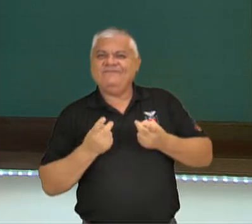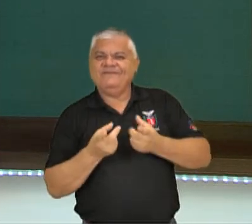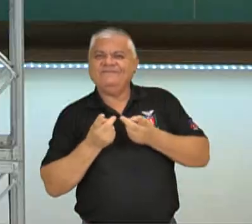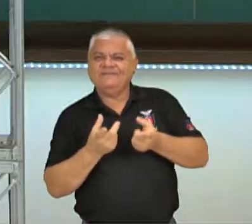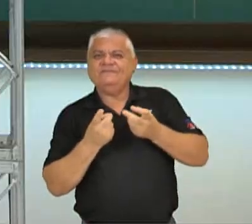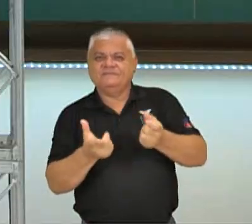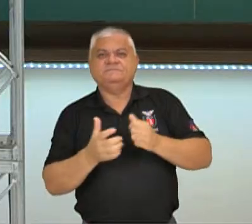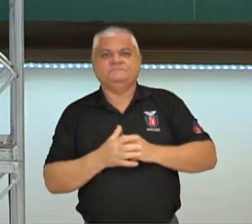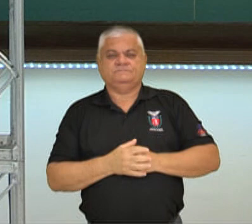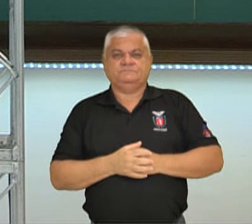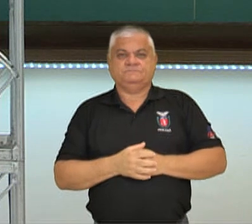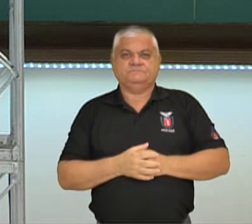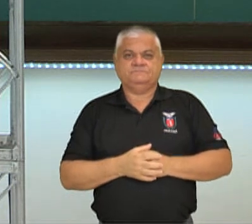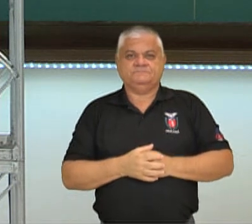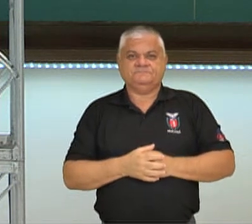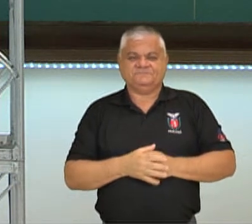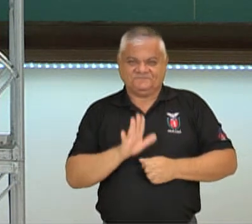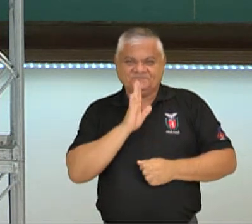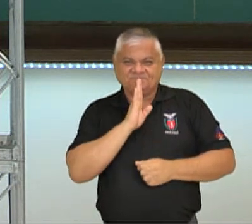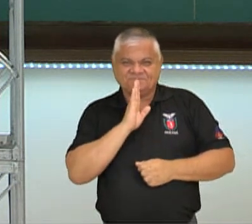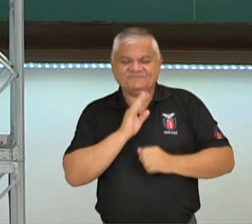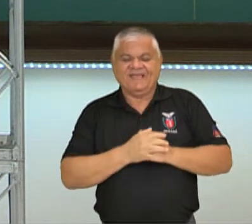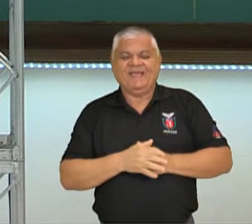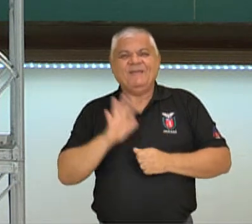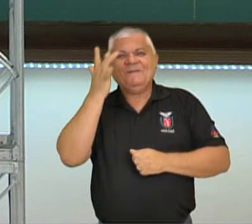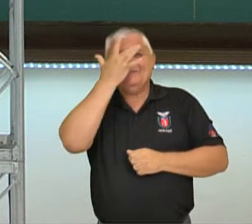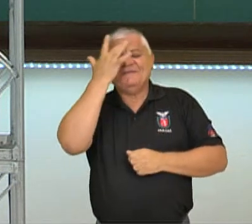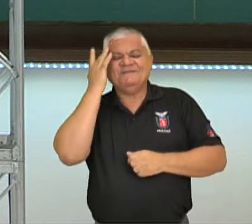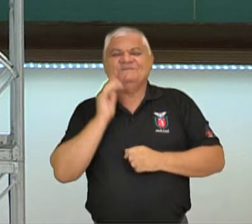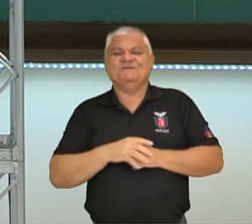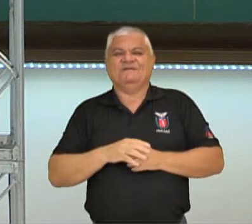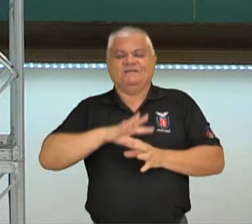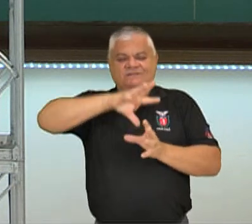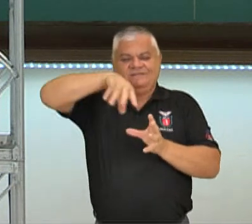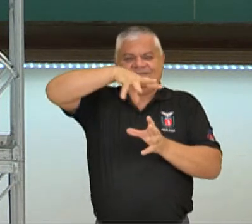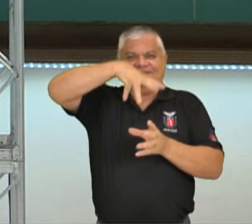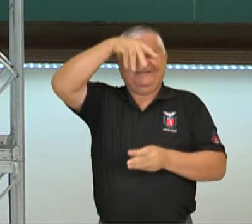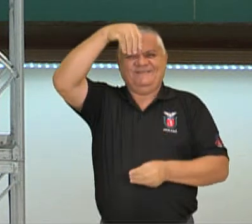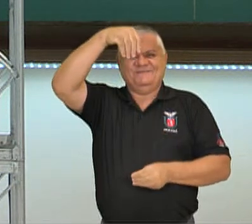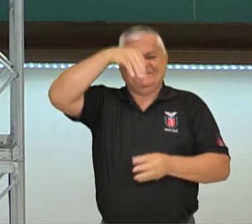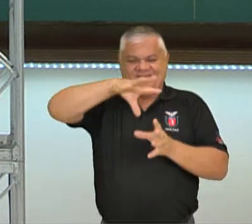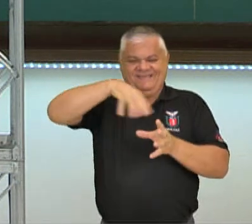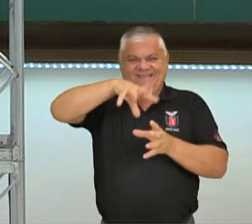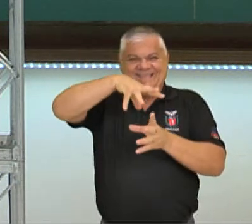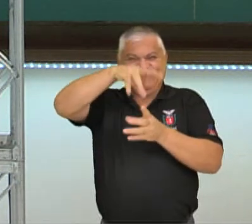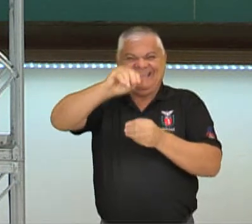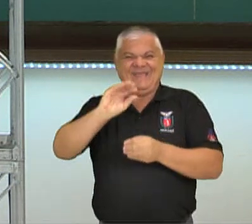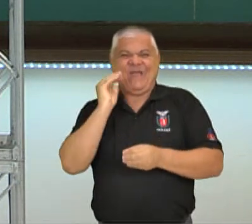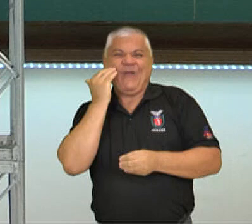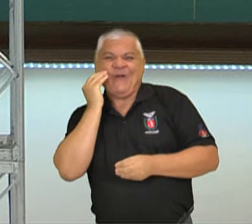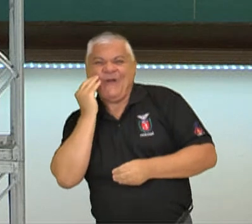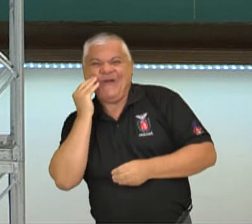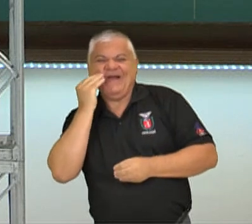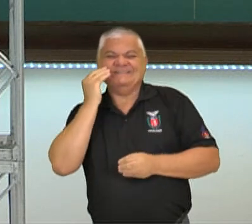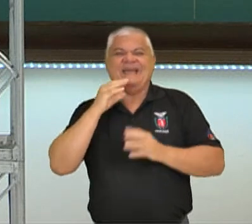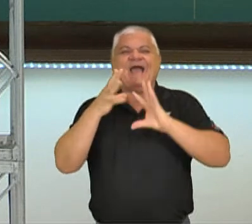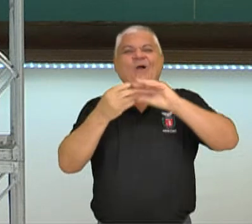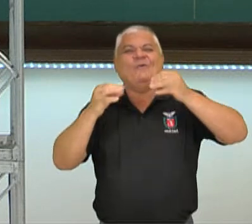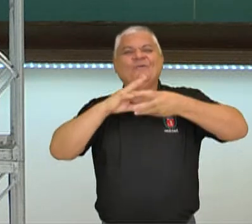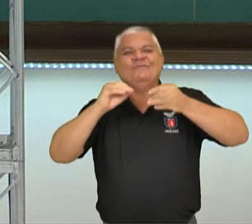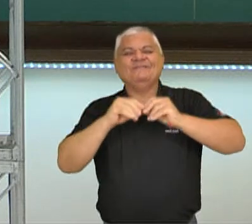vendendo. Sabe o vendedor de algodão doce que passa aí na rua da sua casa batendo